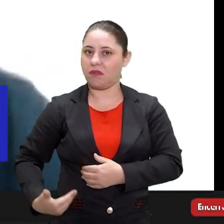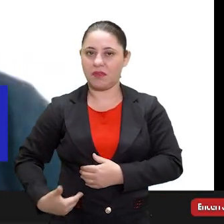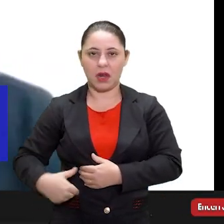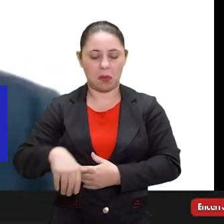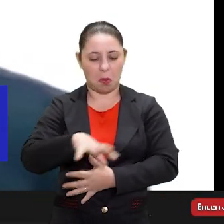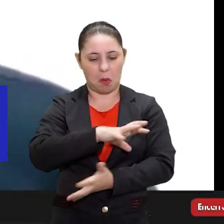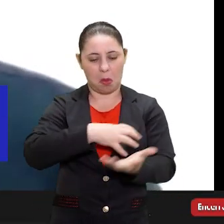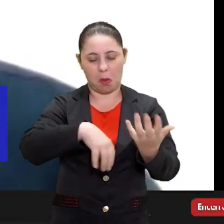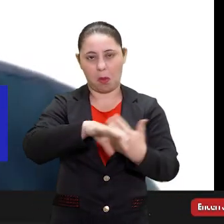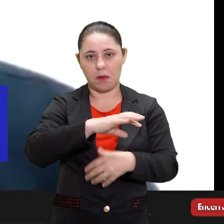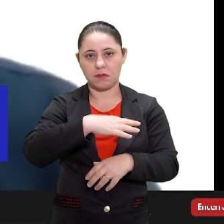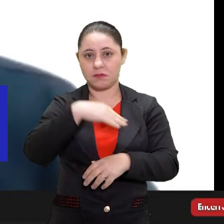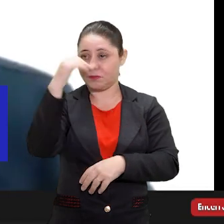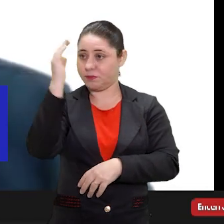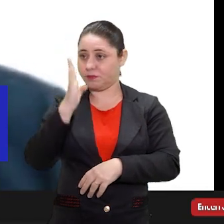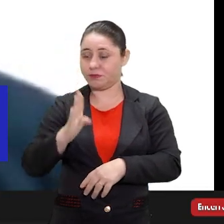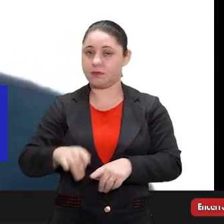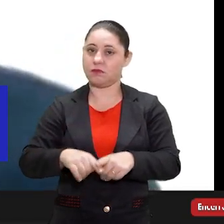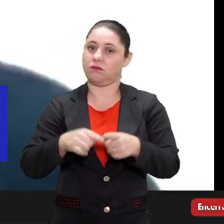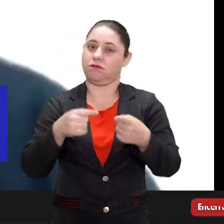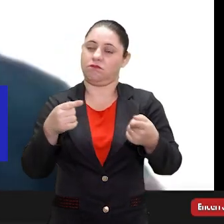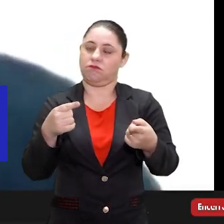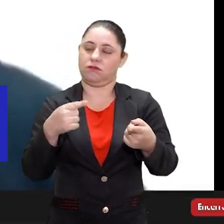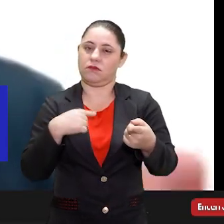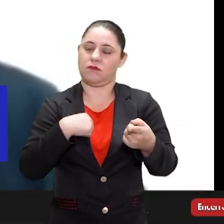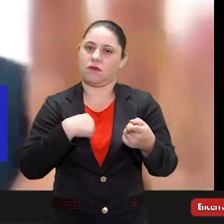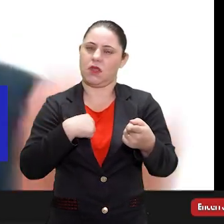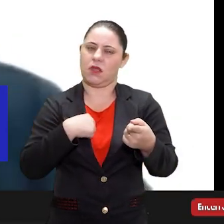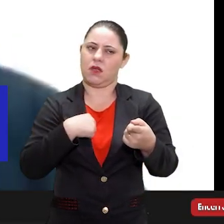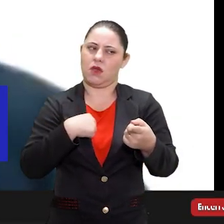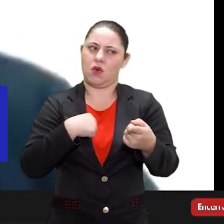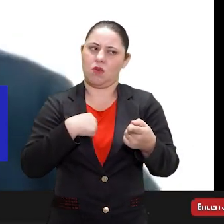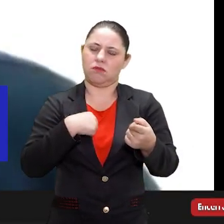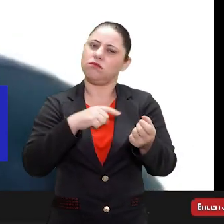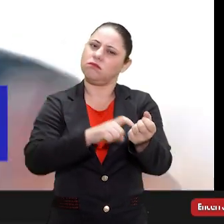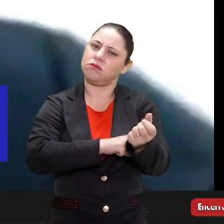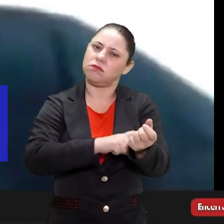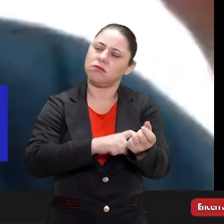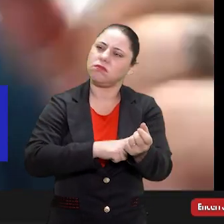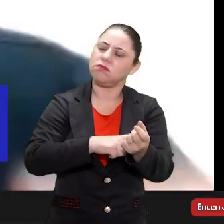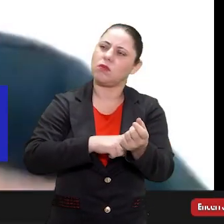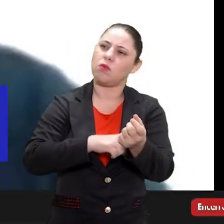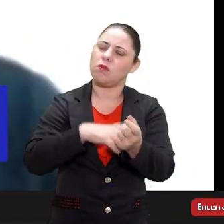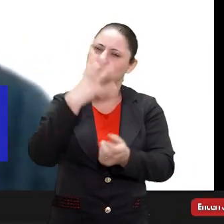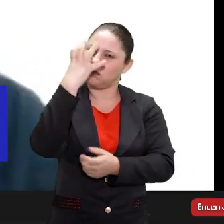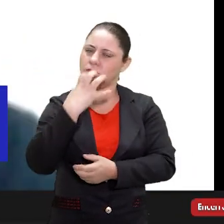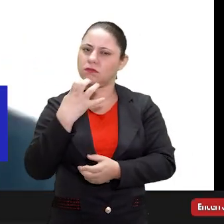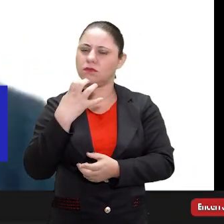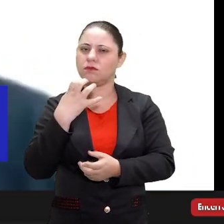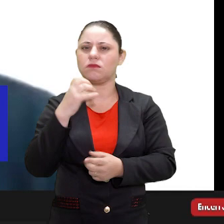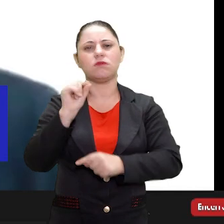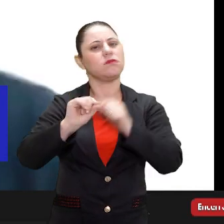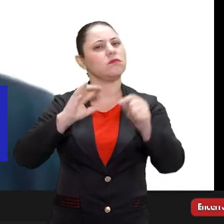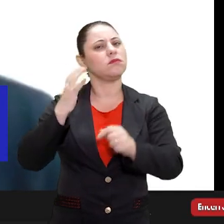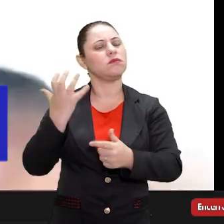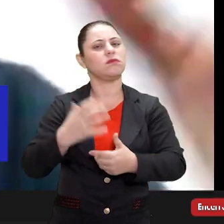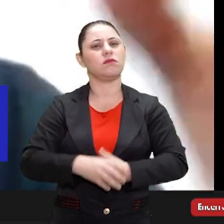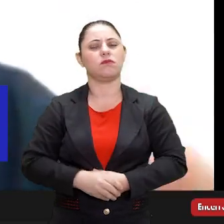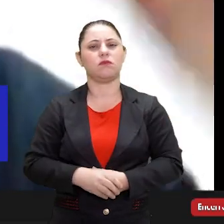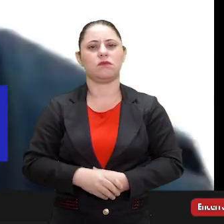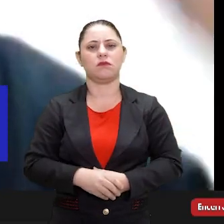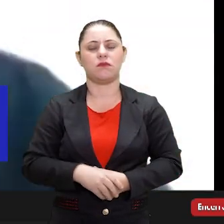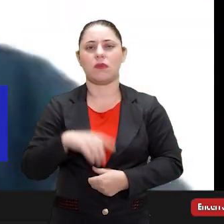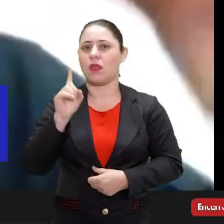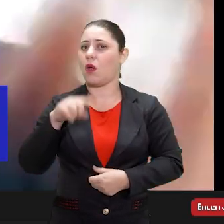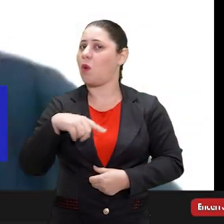presidente, senhores deputados, que nada mais me causa surpresa nesse desgoverno do Brasil. Mas eu